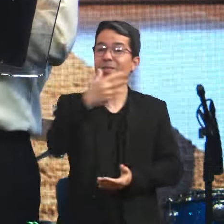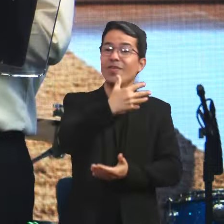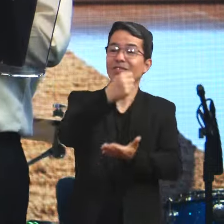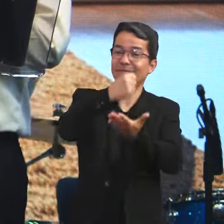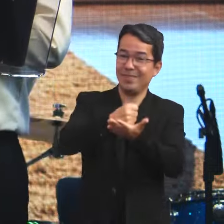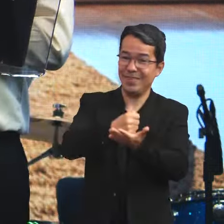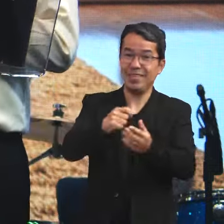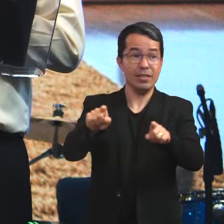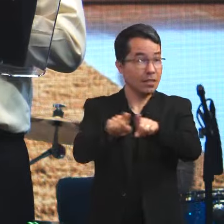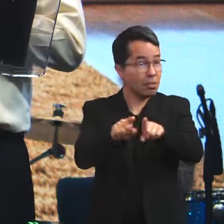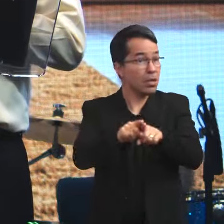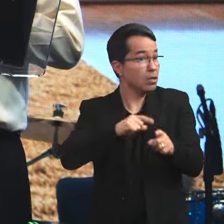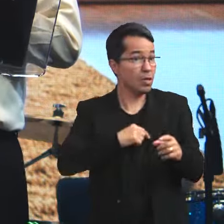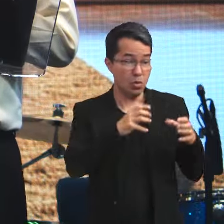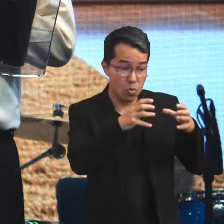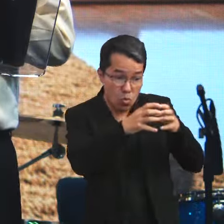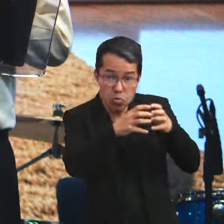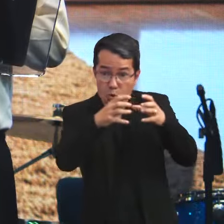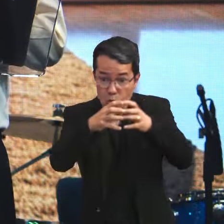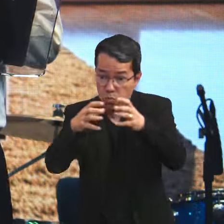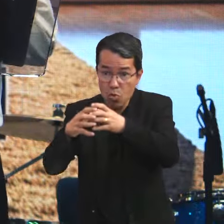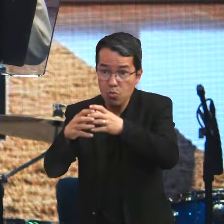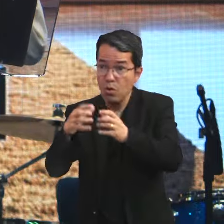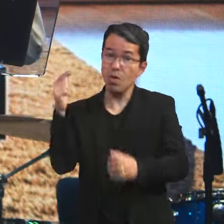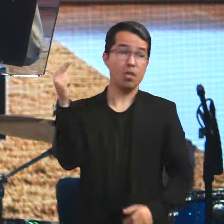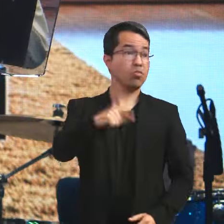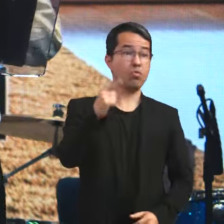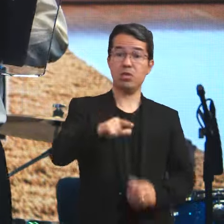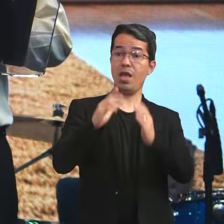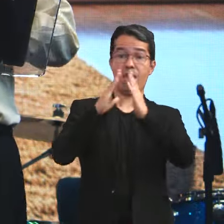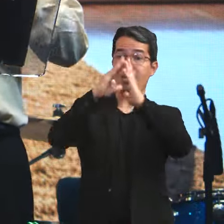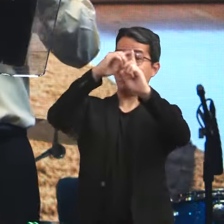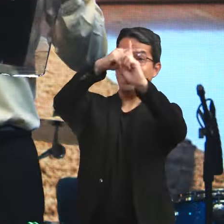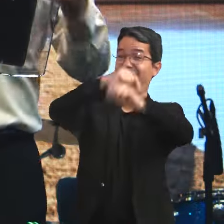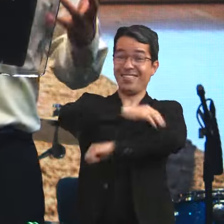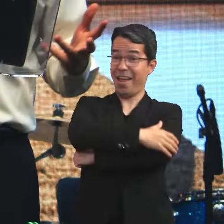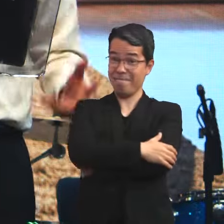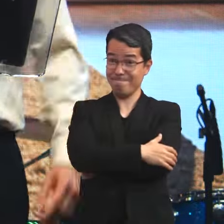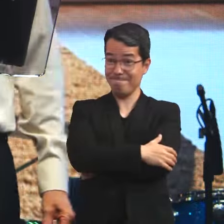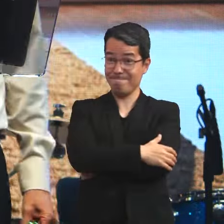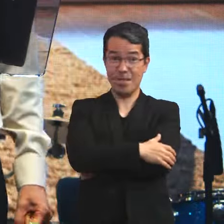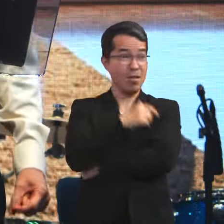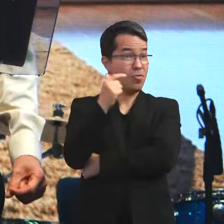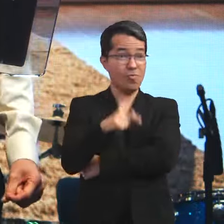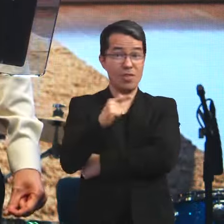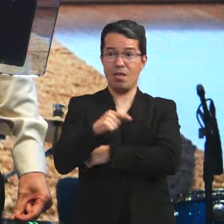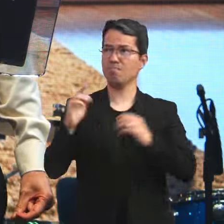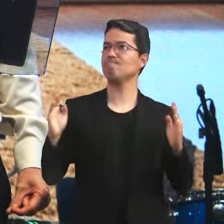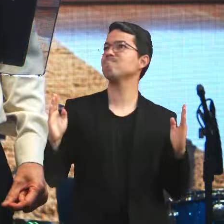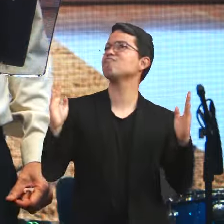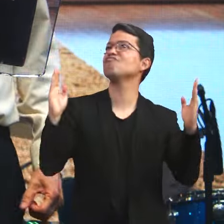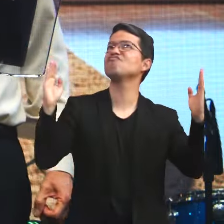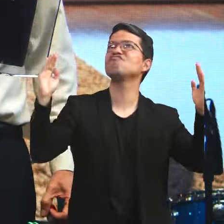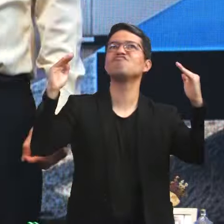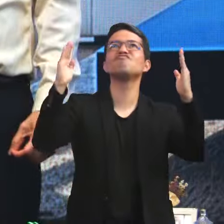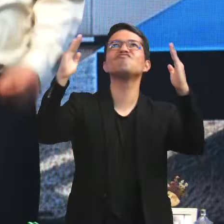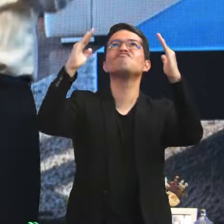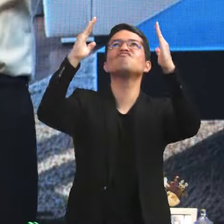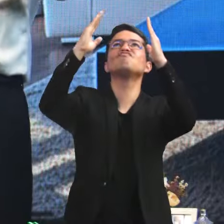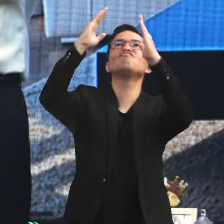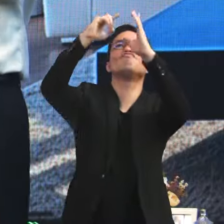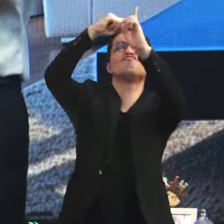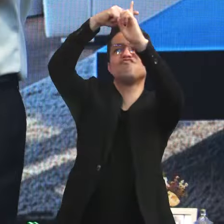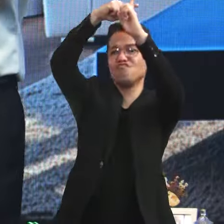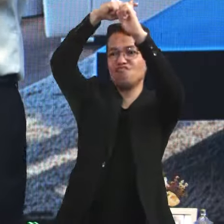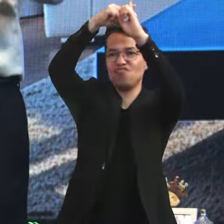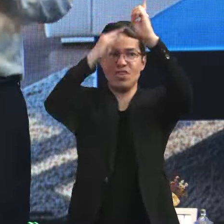que os primeiros cristãos eles não tinham lugar de encontro de C eles não tinham prédio de culto